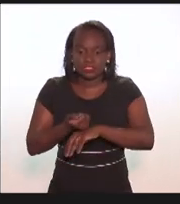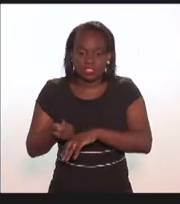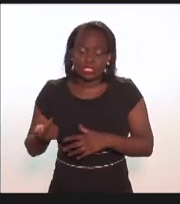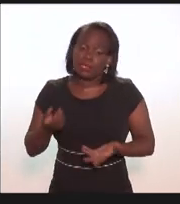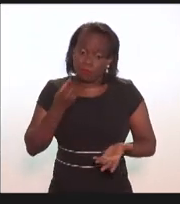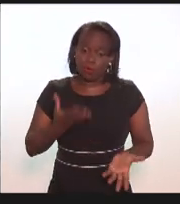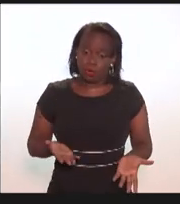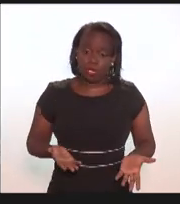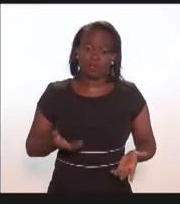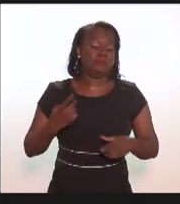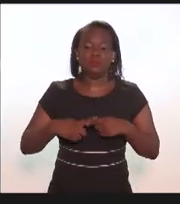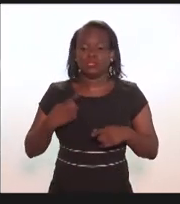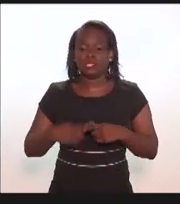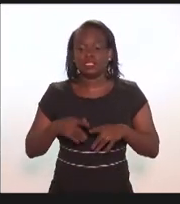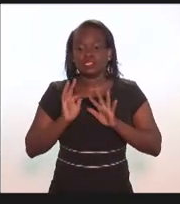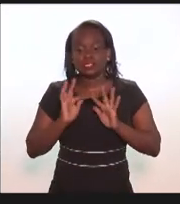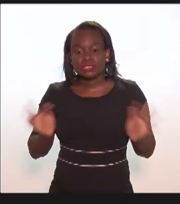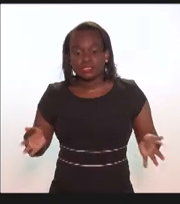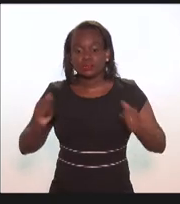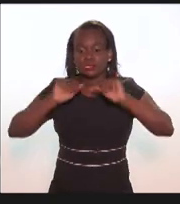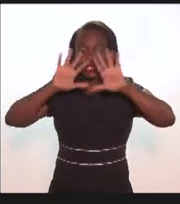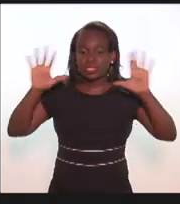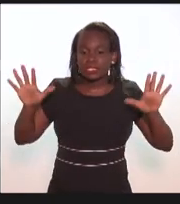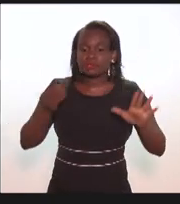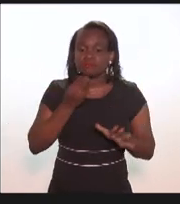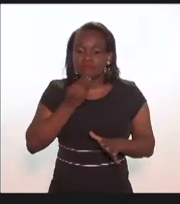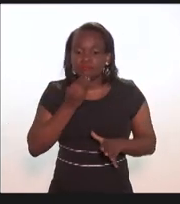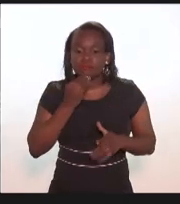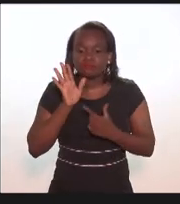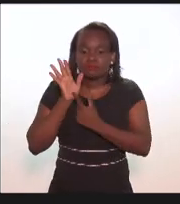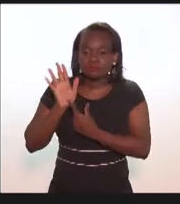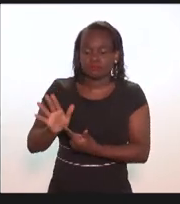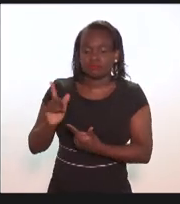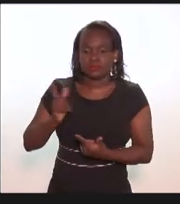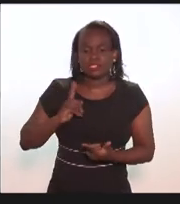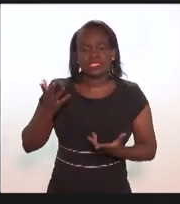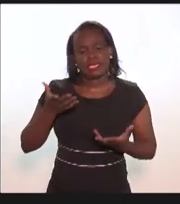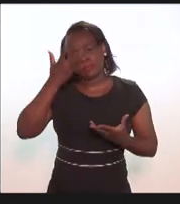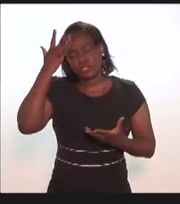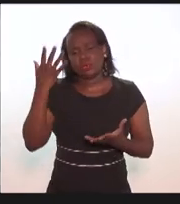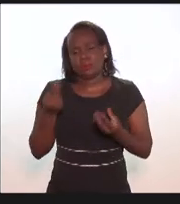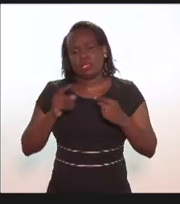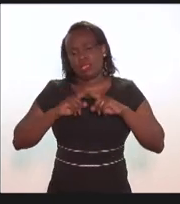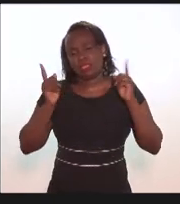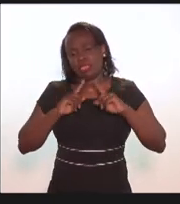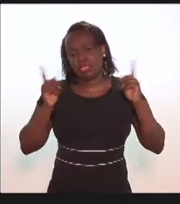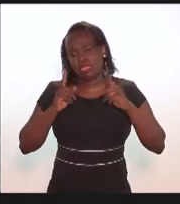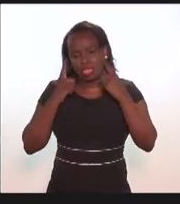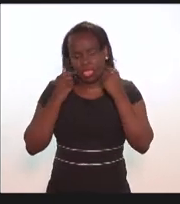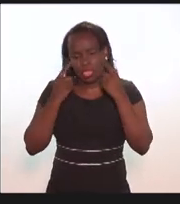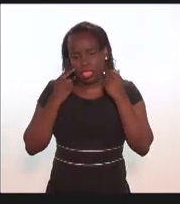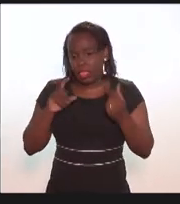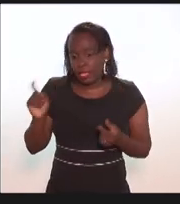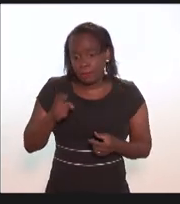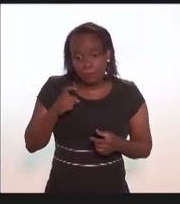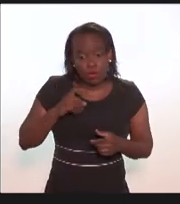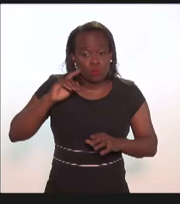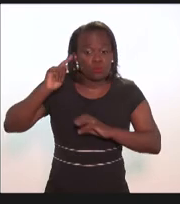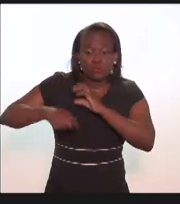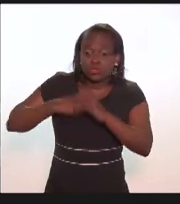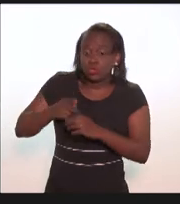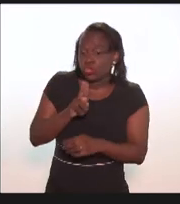muito boa, acho que quanto mais simples, mais transparente. Sempre tem muito choro, né? Imposto se chama imposto em qualquer lugar do mundo,